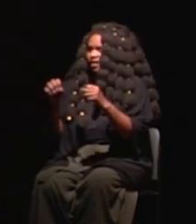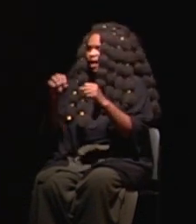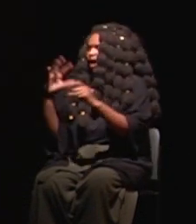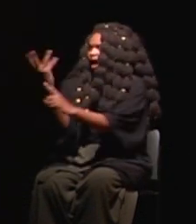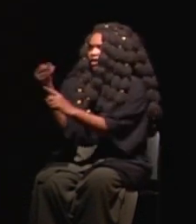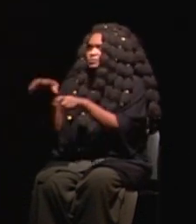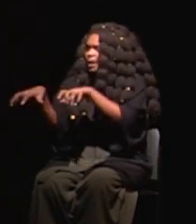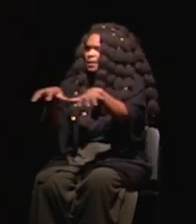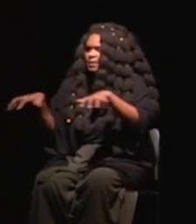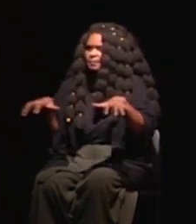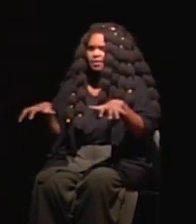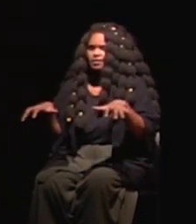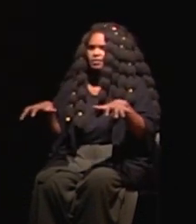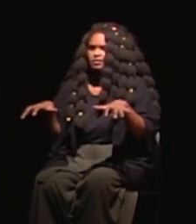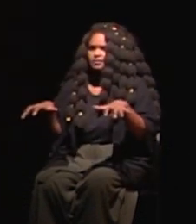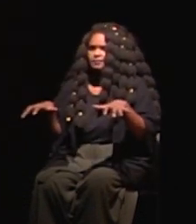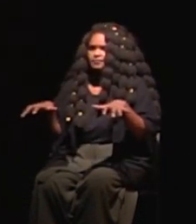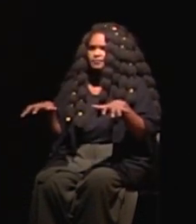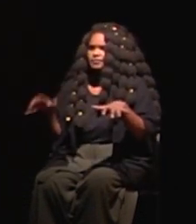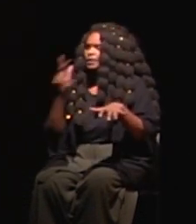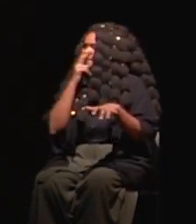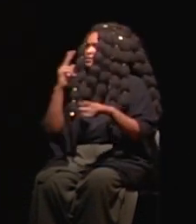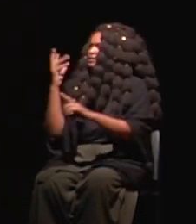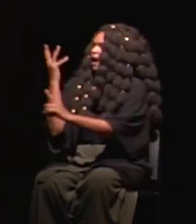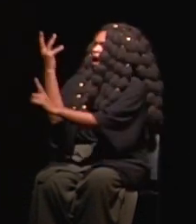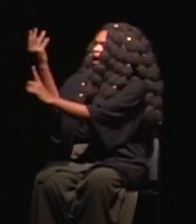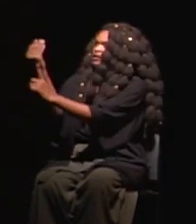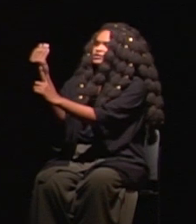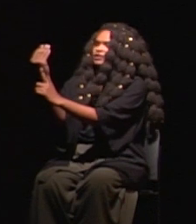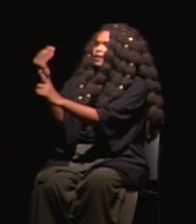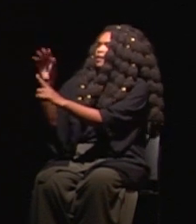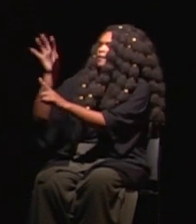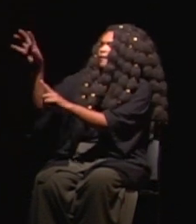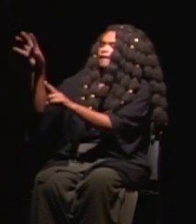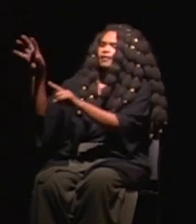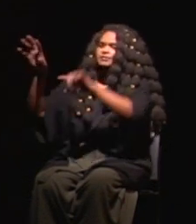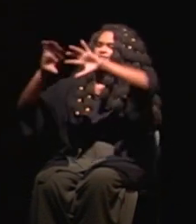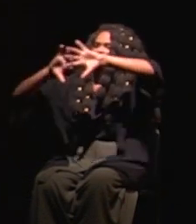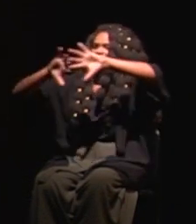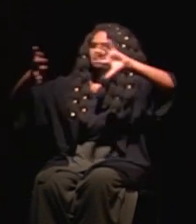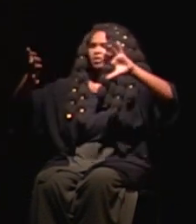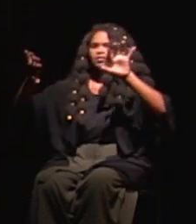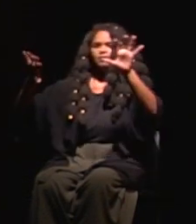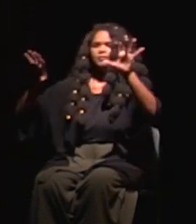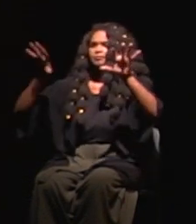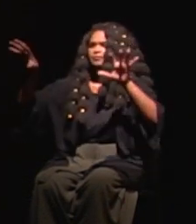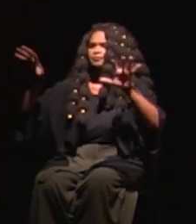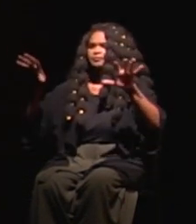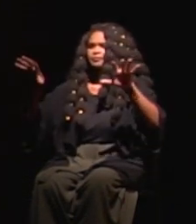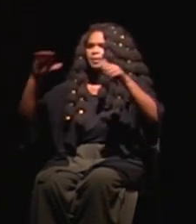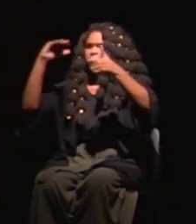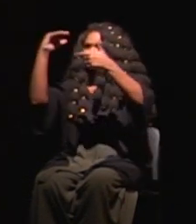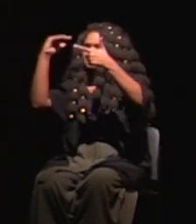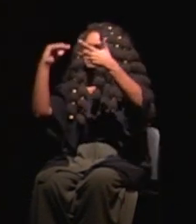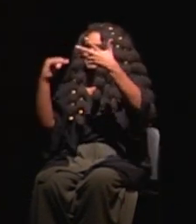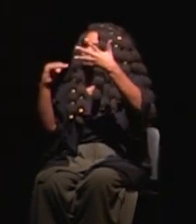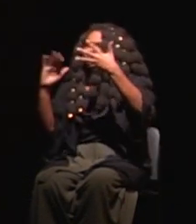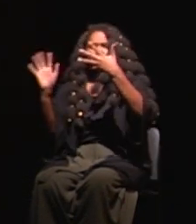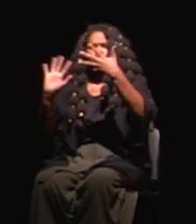arte enquadrada em categorias. Não, é uma fluência